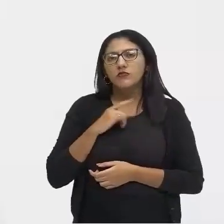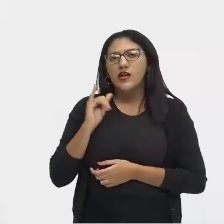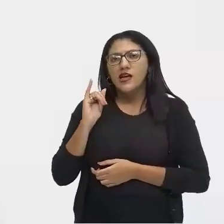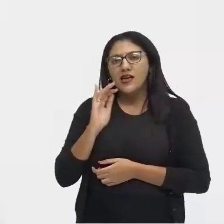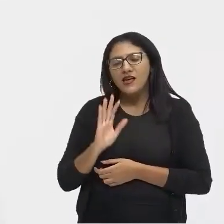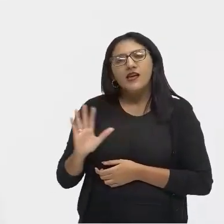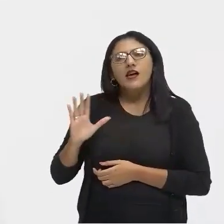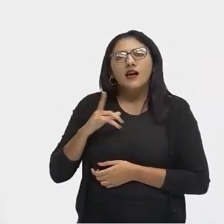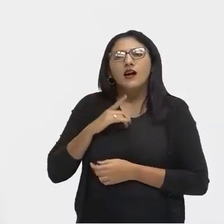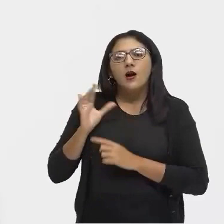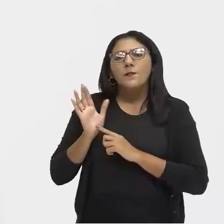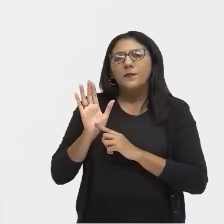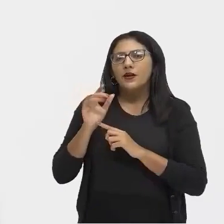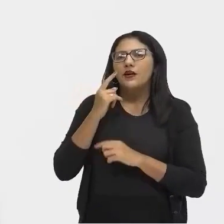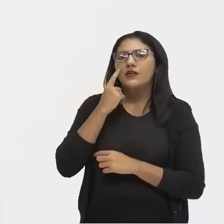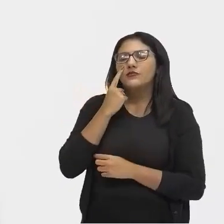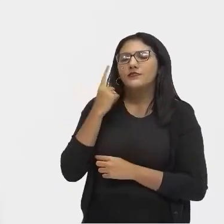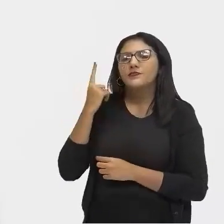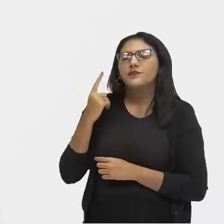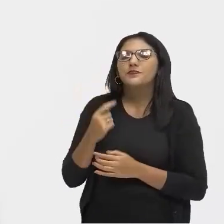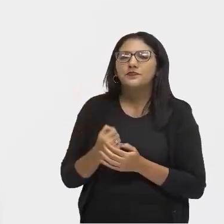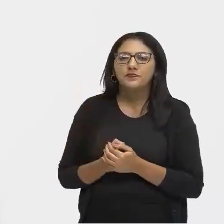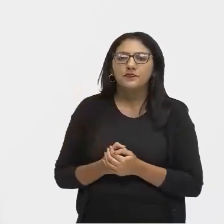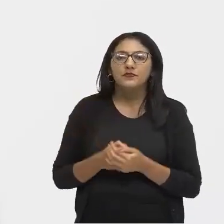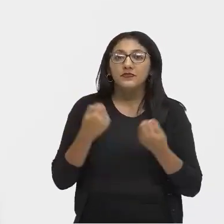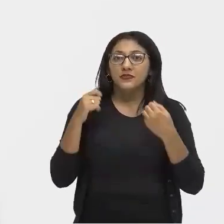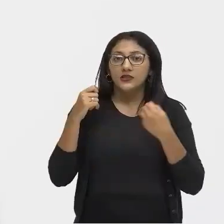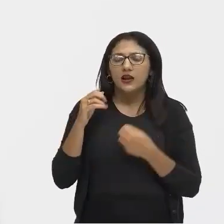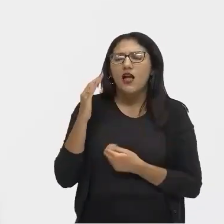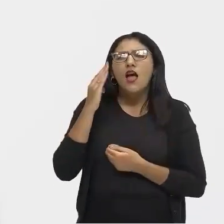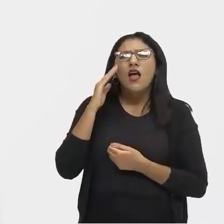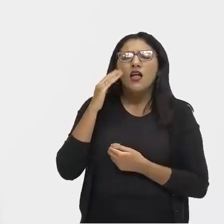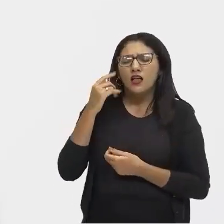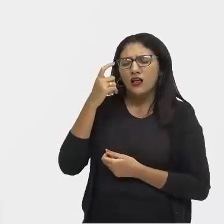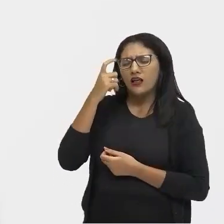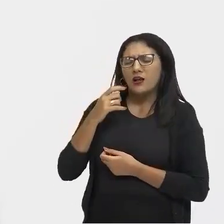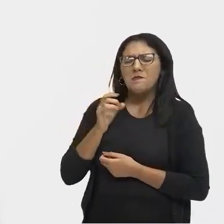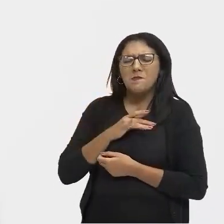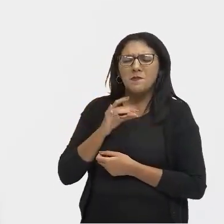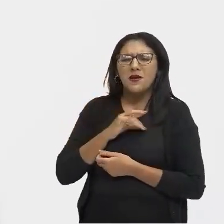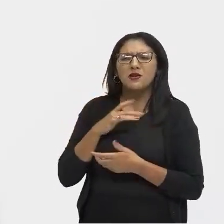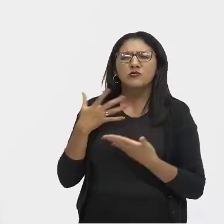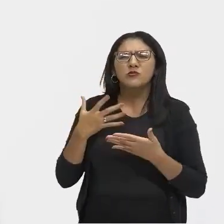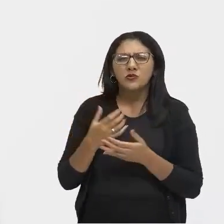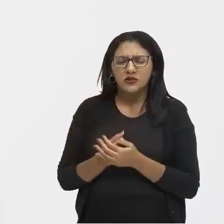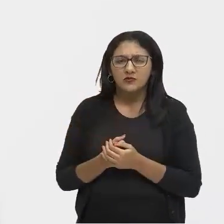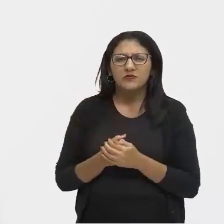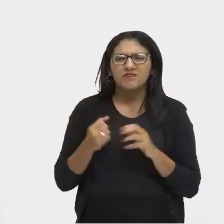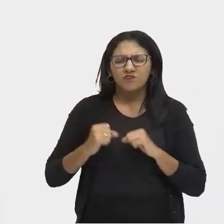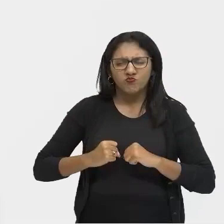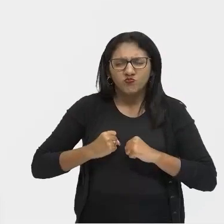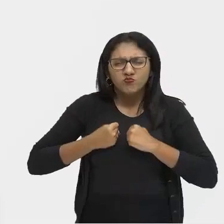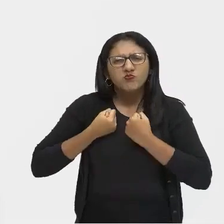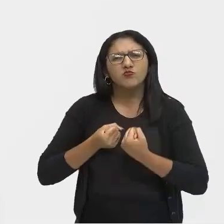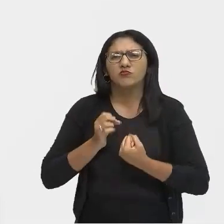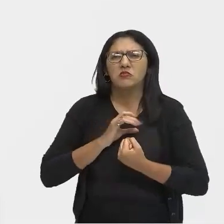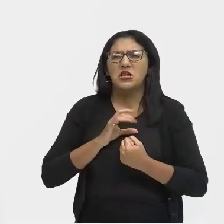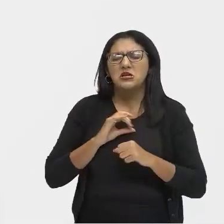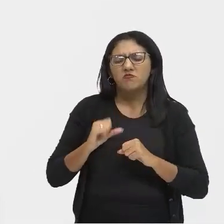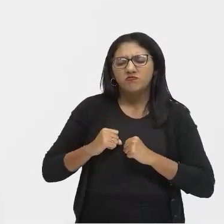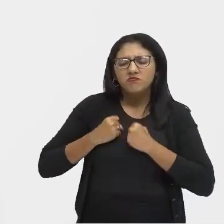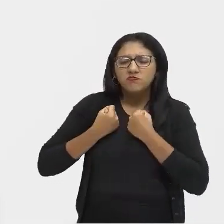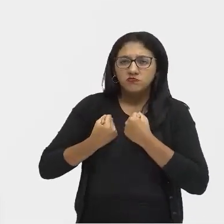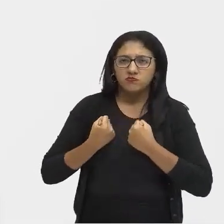vocês que representa o seguinte: entenda o seu medo e vá com medo